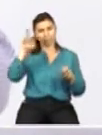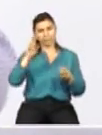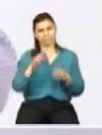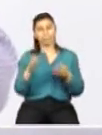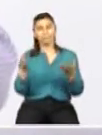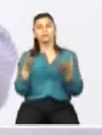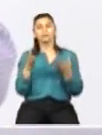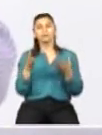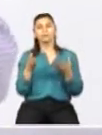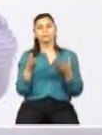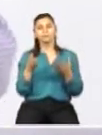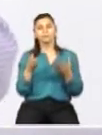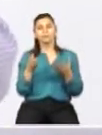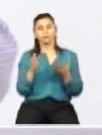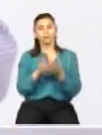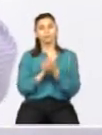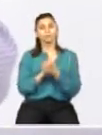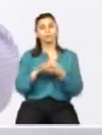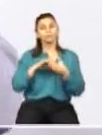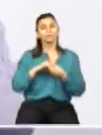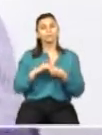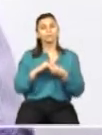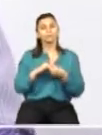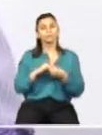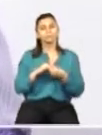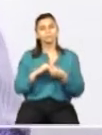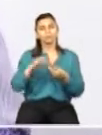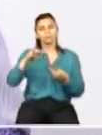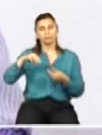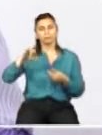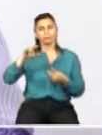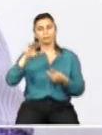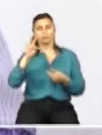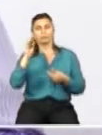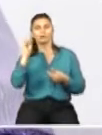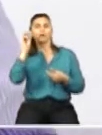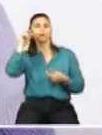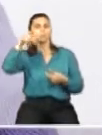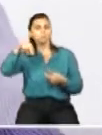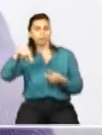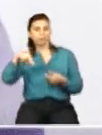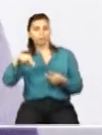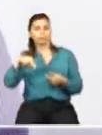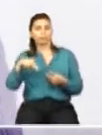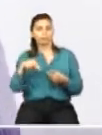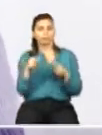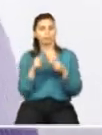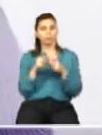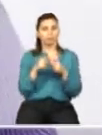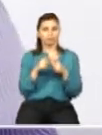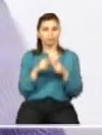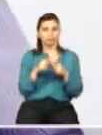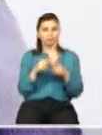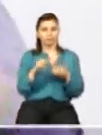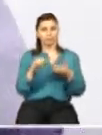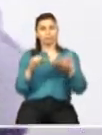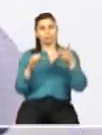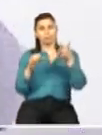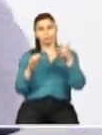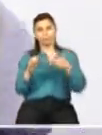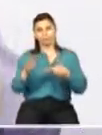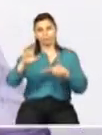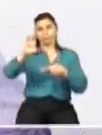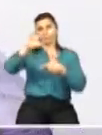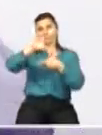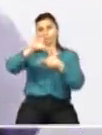queria cumprimentar a fala do Milton Martins, o executivo e legislativo, a